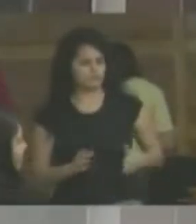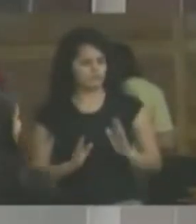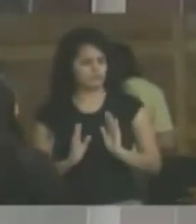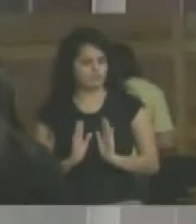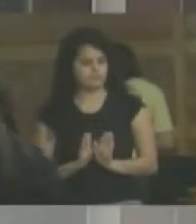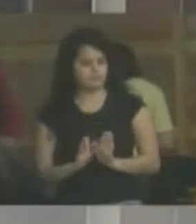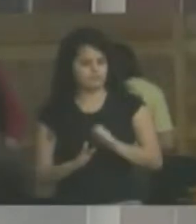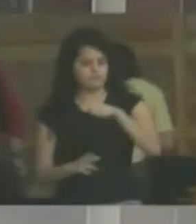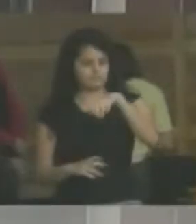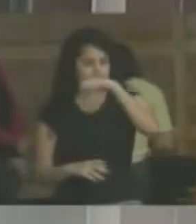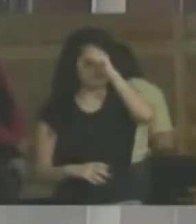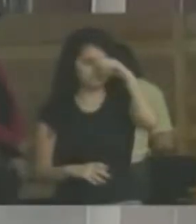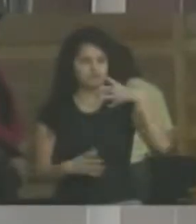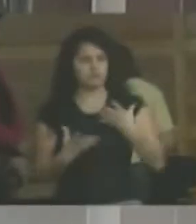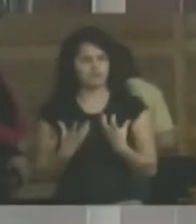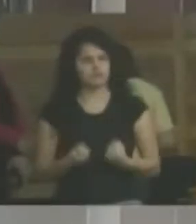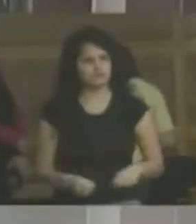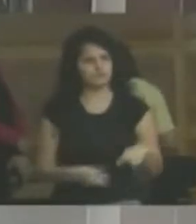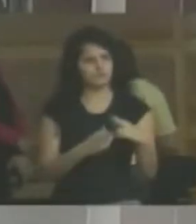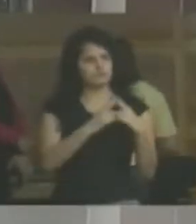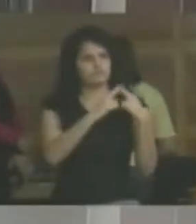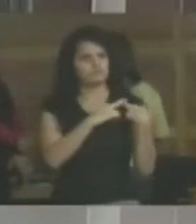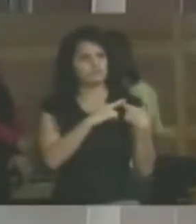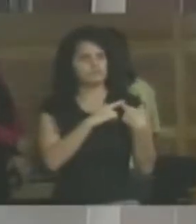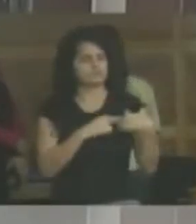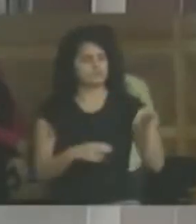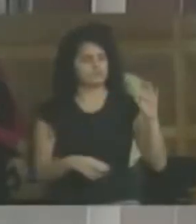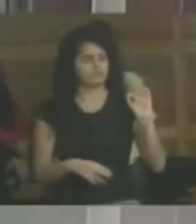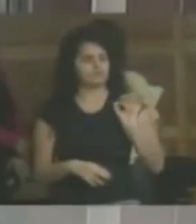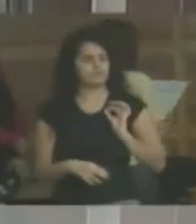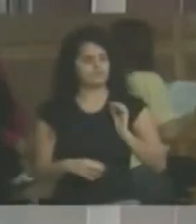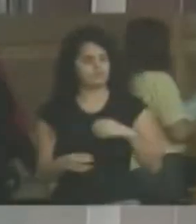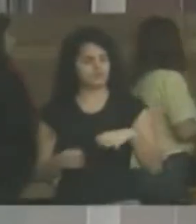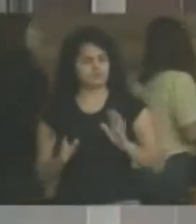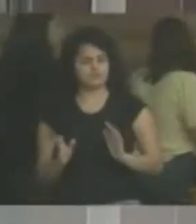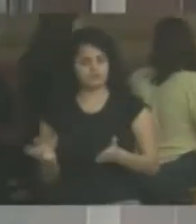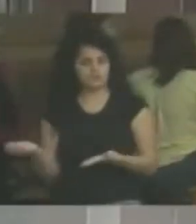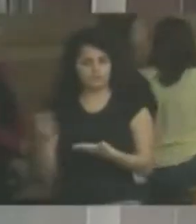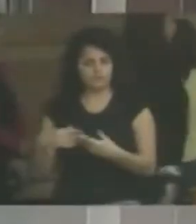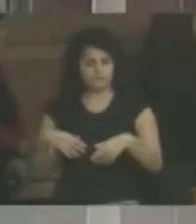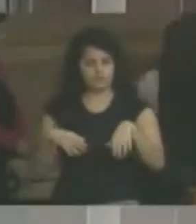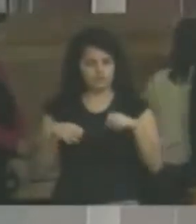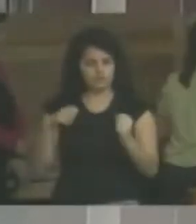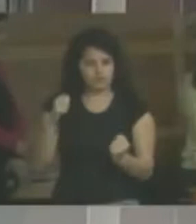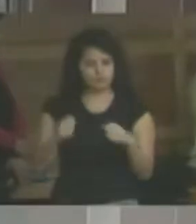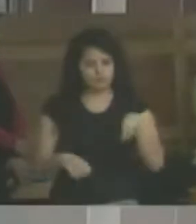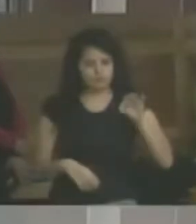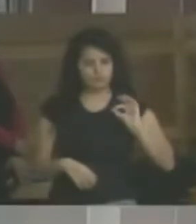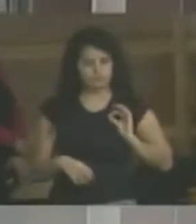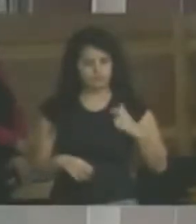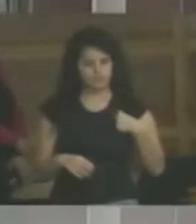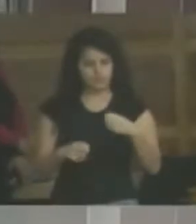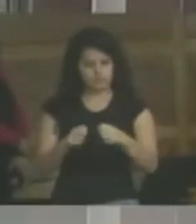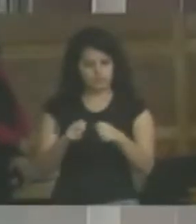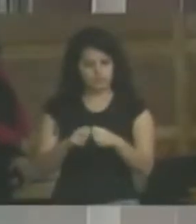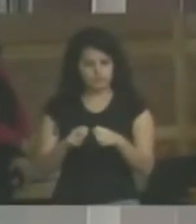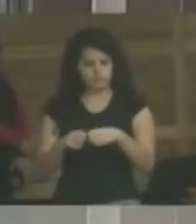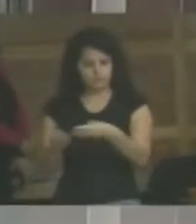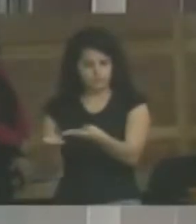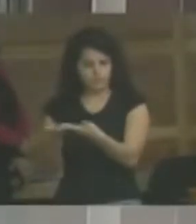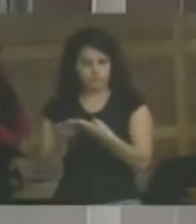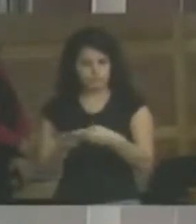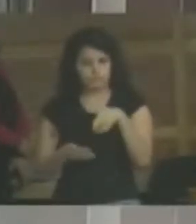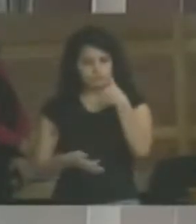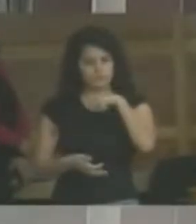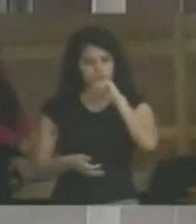assumiu um compromisso, vereador Léo, com o coronel, assim que chegar as viaturas, que segunda-feira, e aí eu faço um convite às mães que